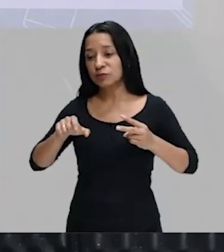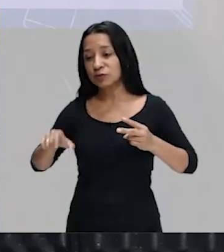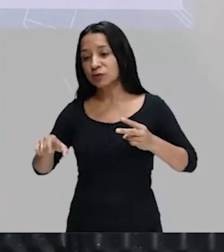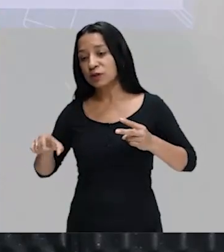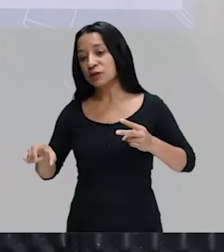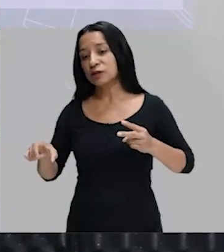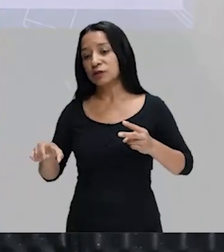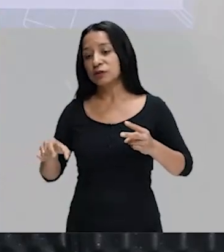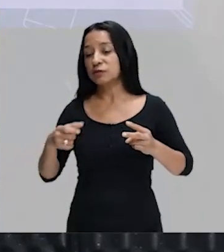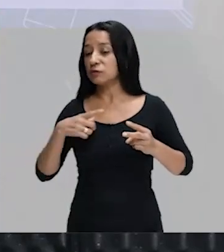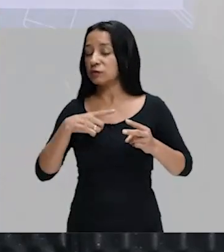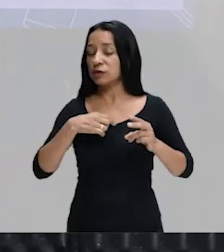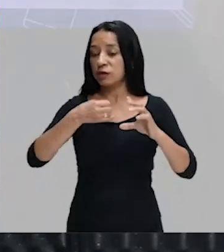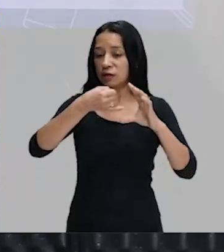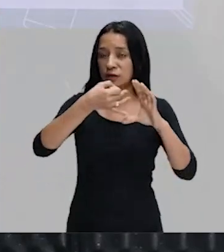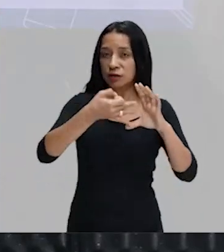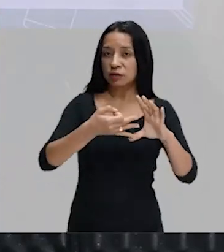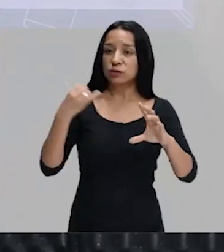importantes no indivíduo.